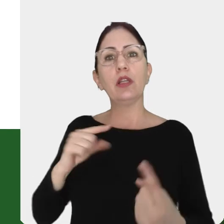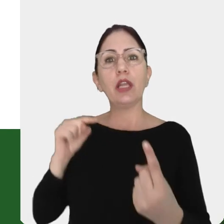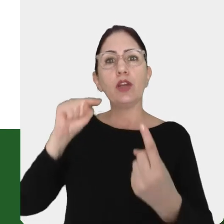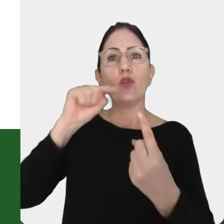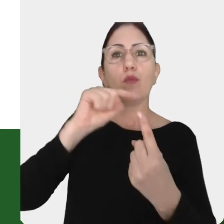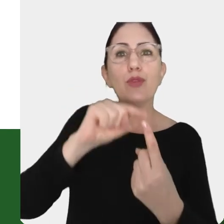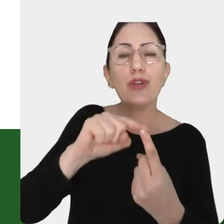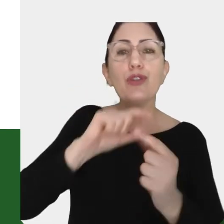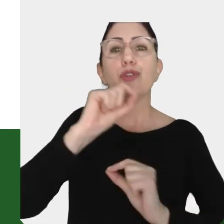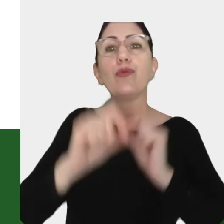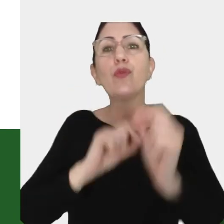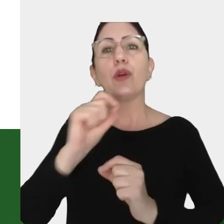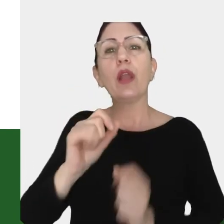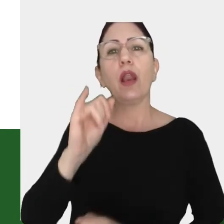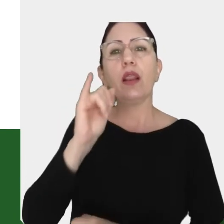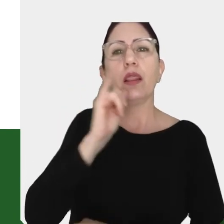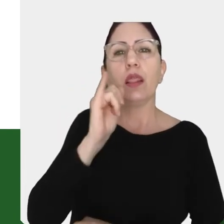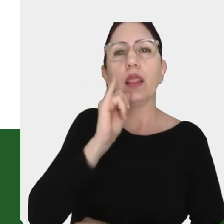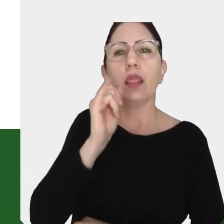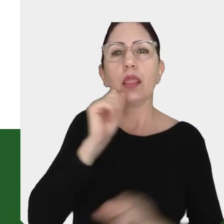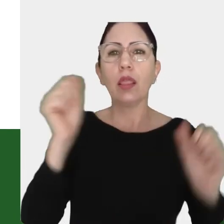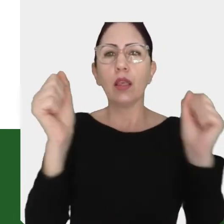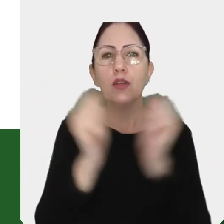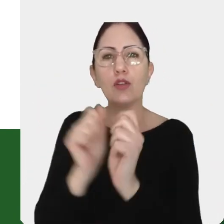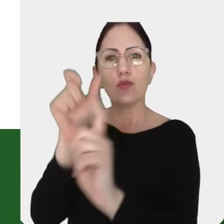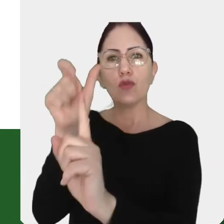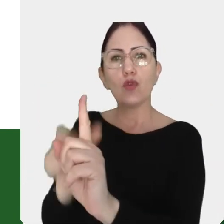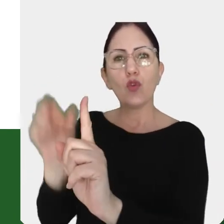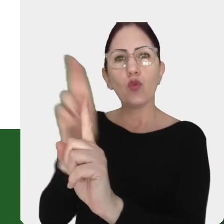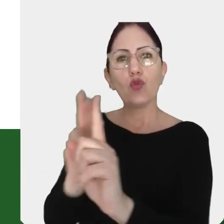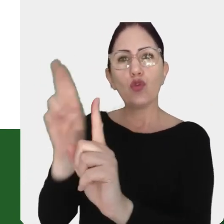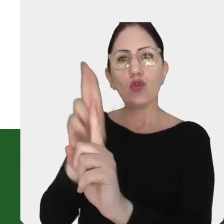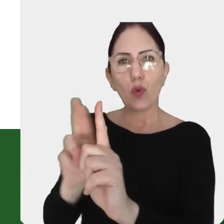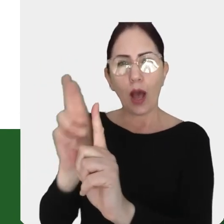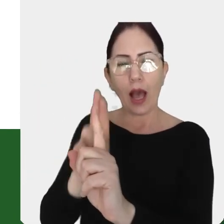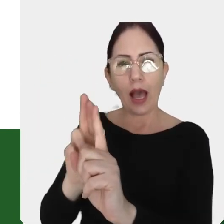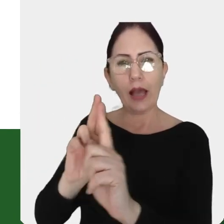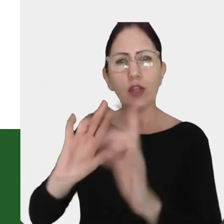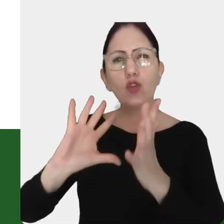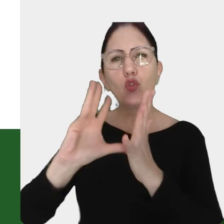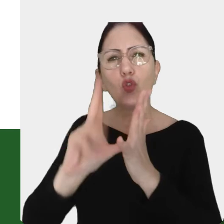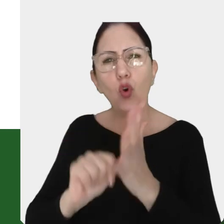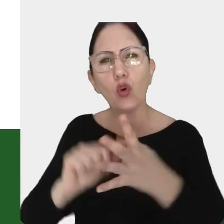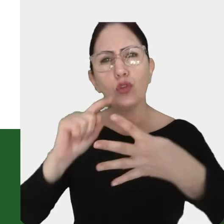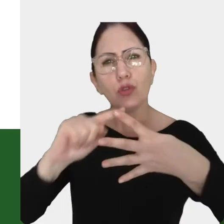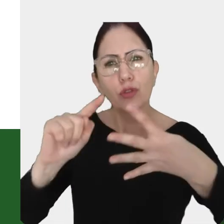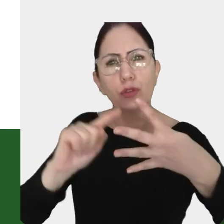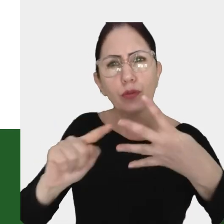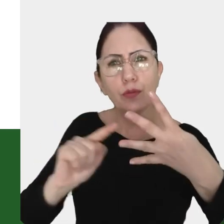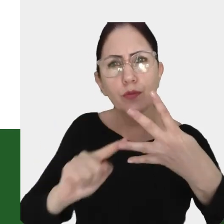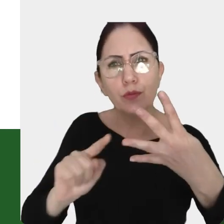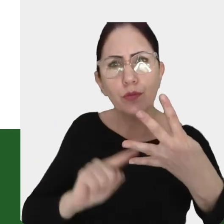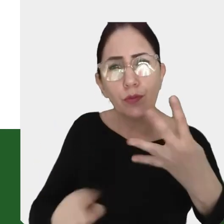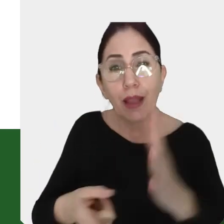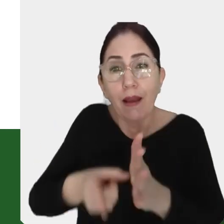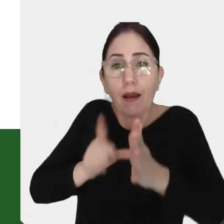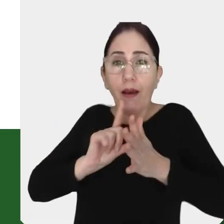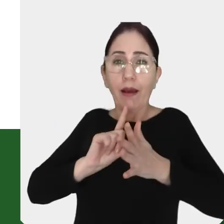isso, né? Que a gente possa testar com o usuário antes de finalizar um projeto. Então, né, o